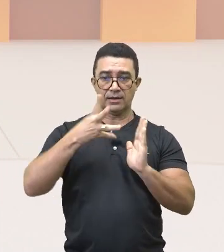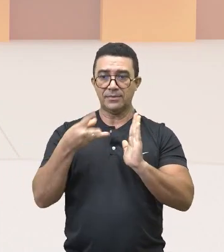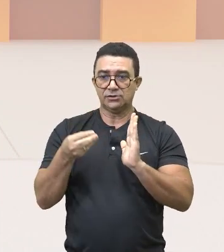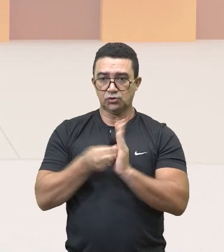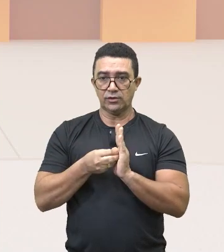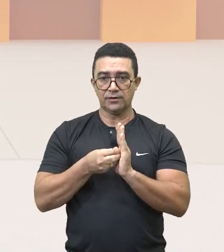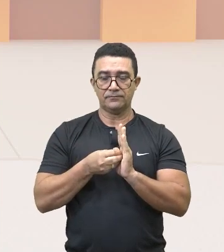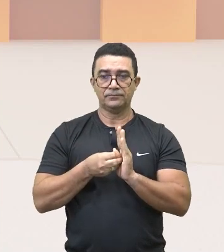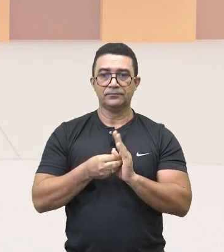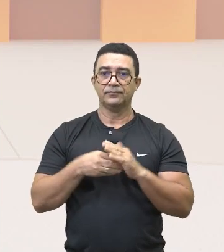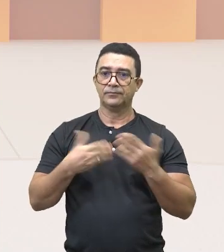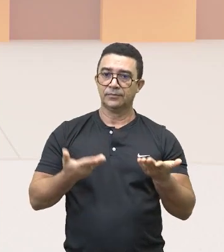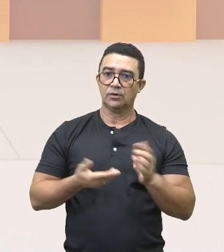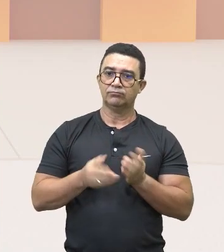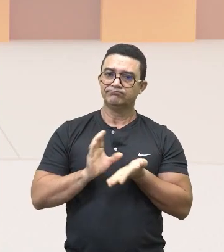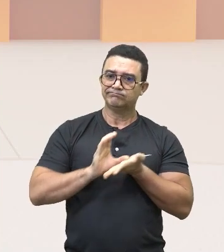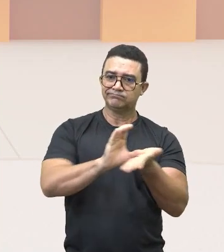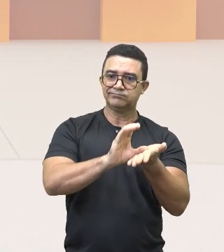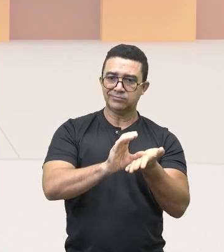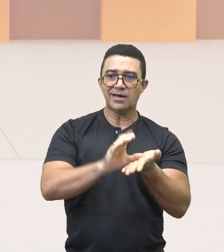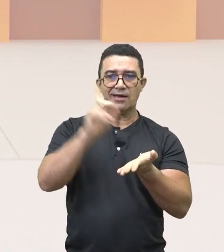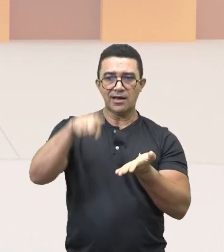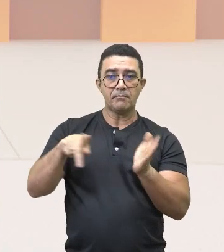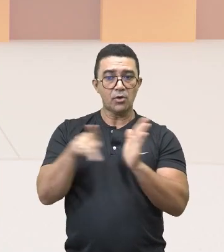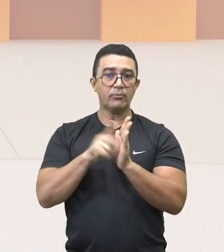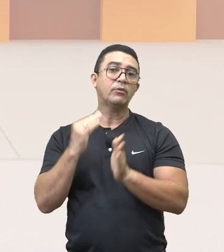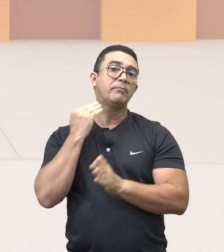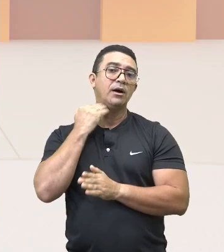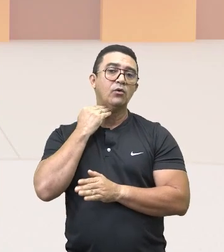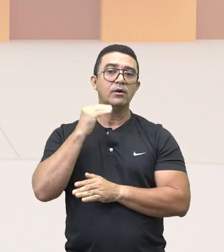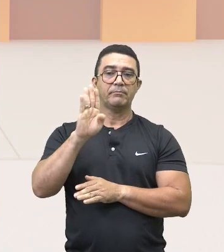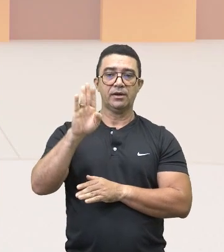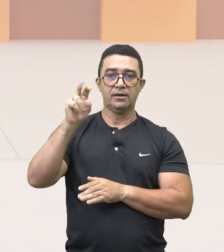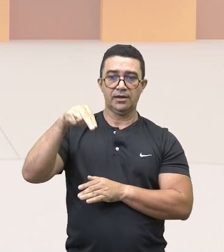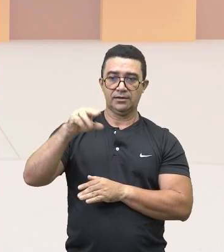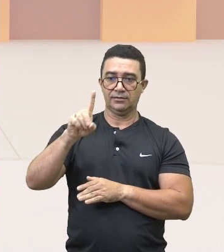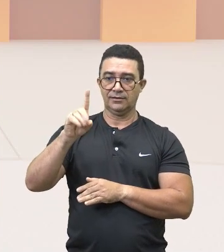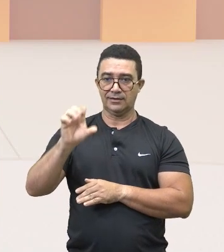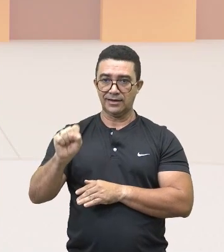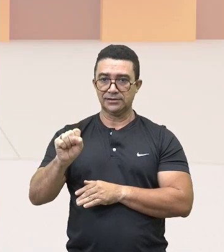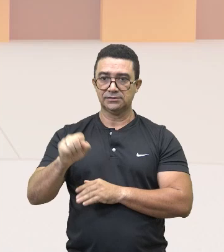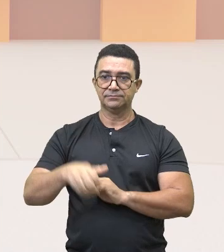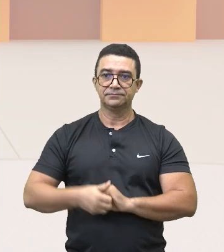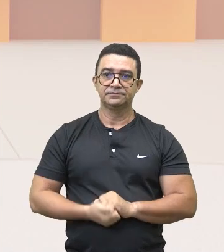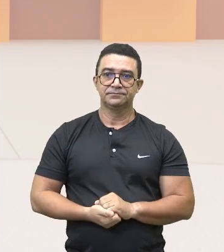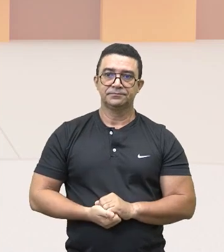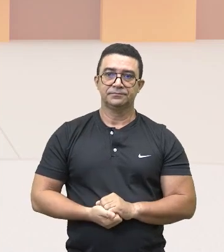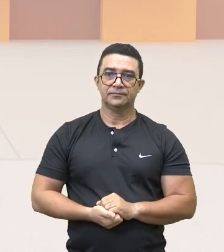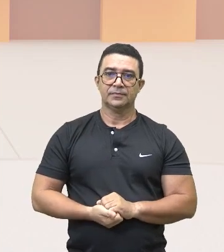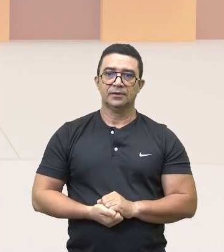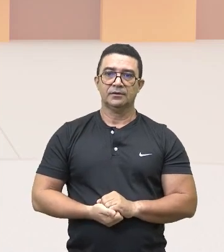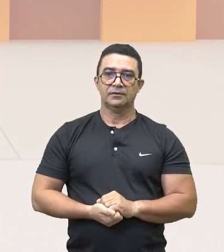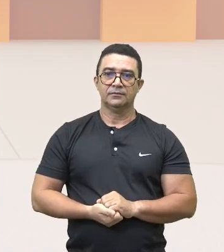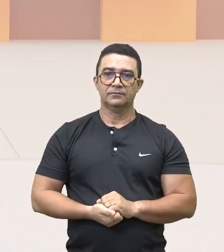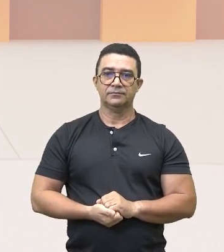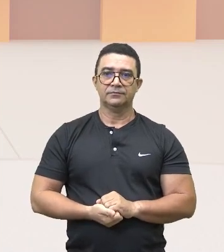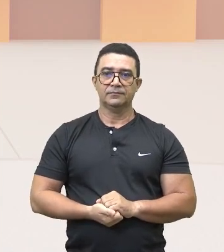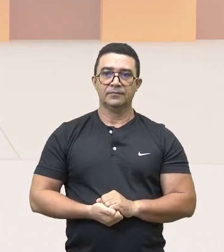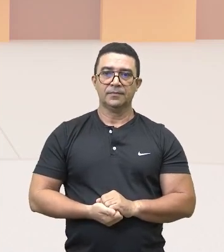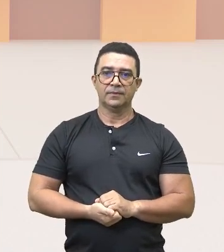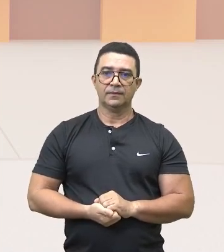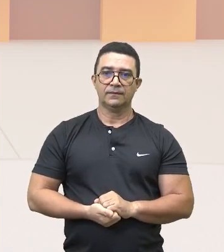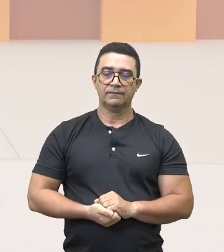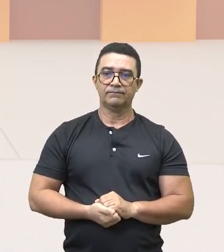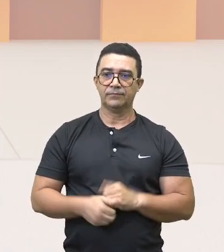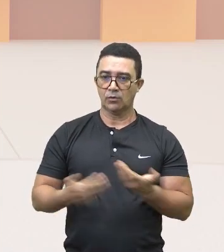Fundo Amazônia, pessoal, é gerido ali pelo BNDES, né, o Banco Nacional de Desenvolvimento Econômico e Social, que é um banco aqui do Brasil,